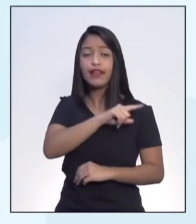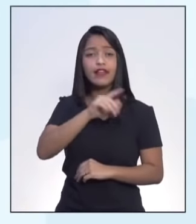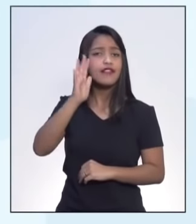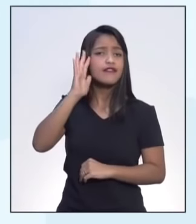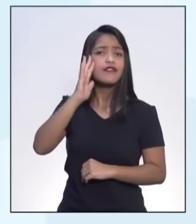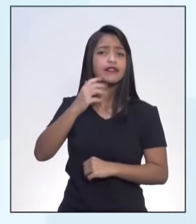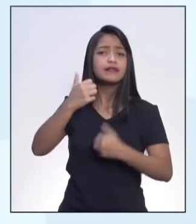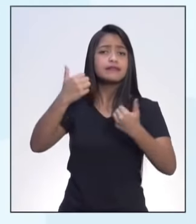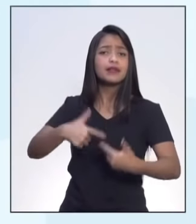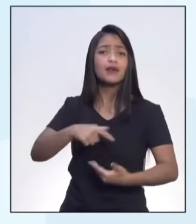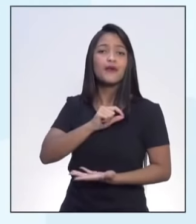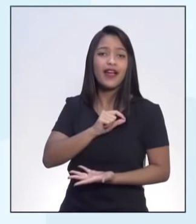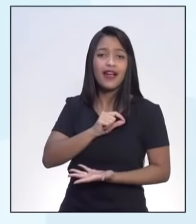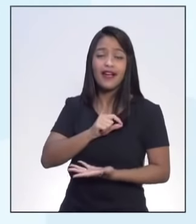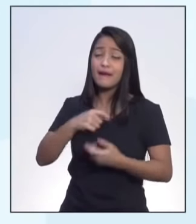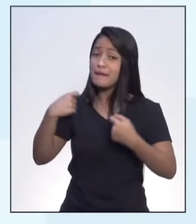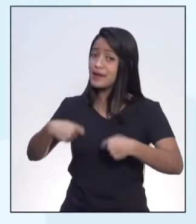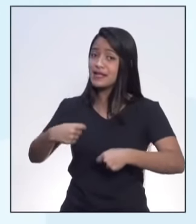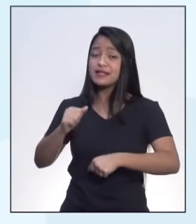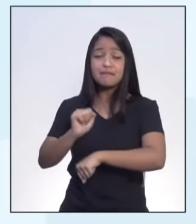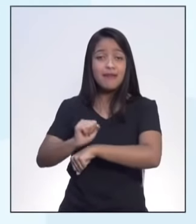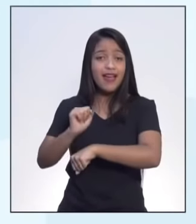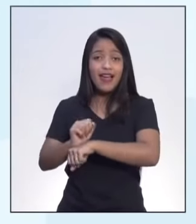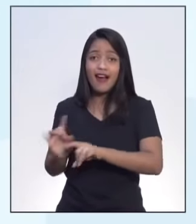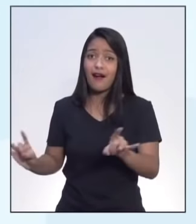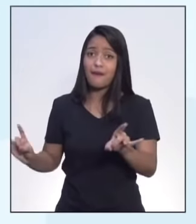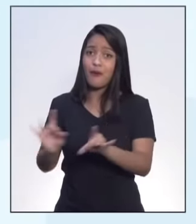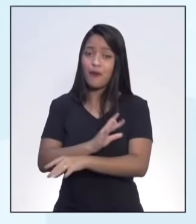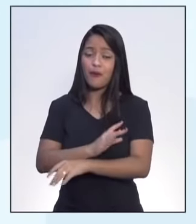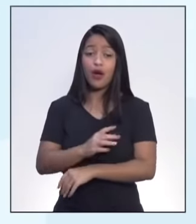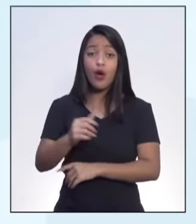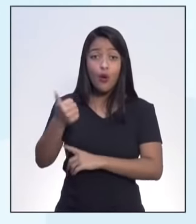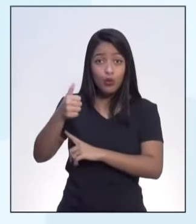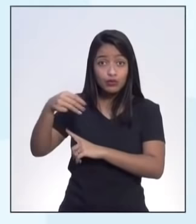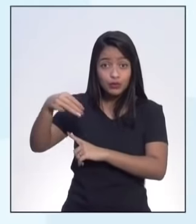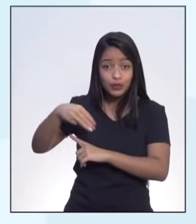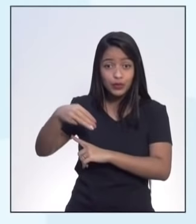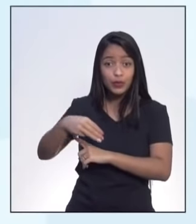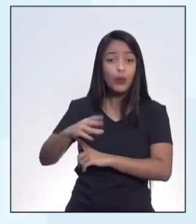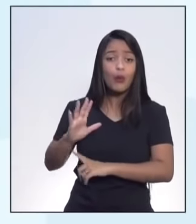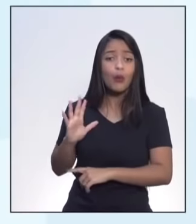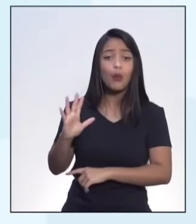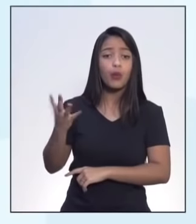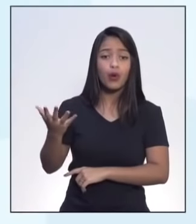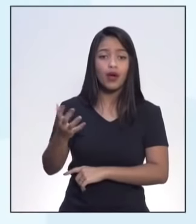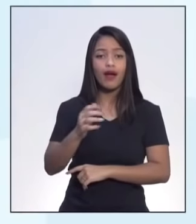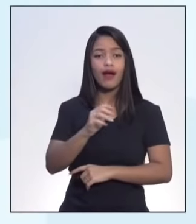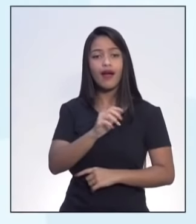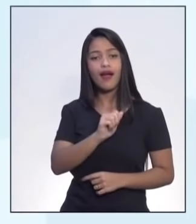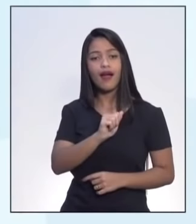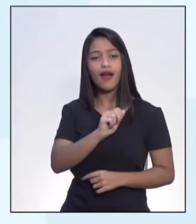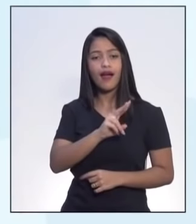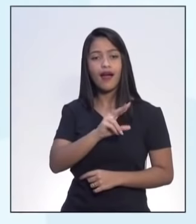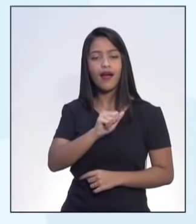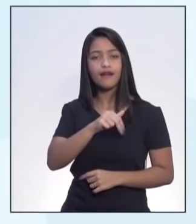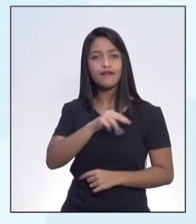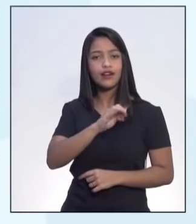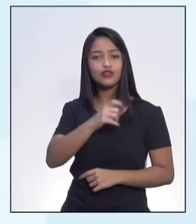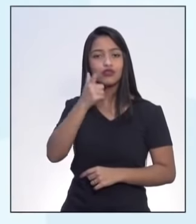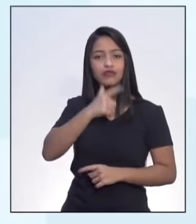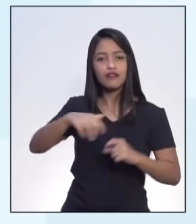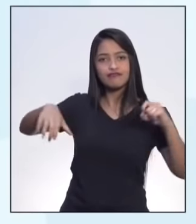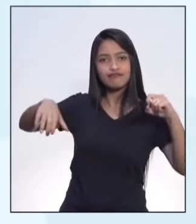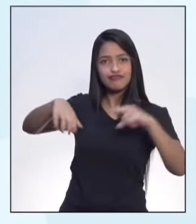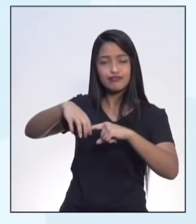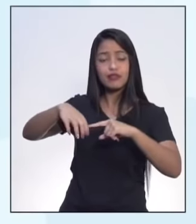quando termina. A máxima se concretizou aos 11 minutos. Palito do Avante diminuiu a diferença. Aos 13, de